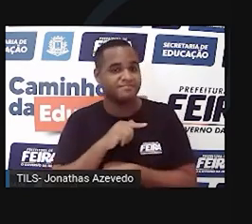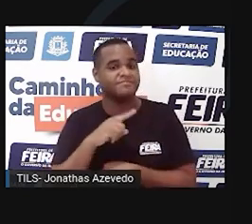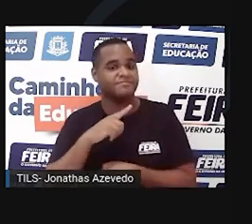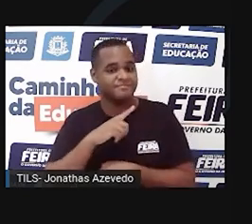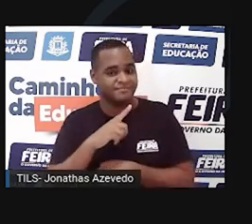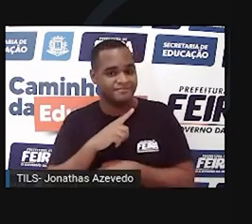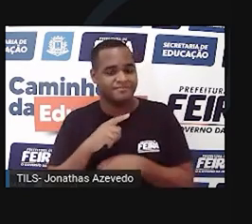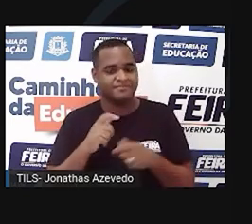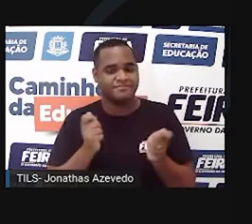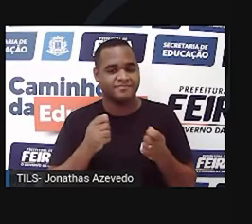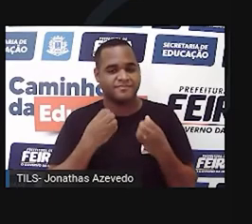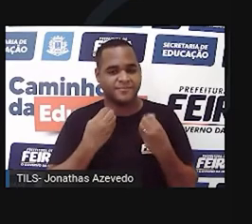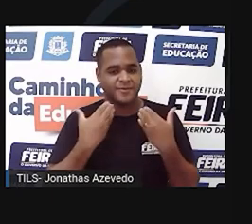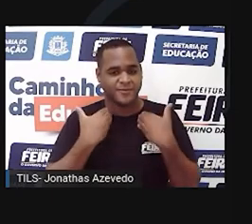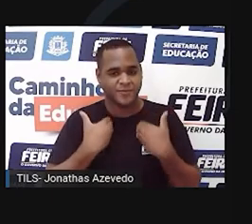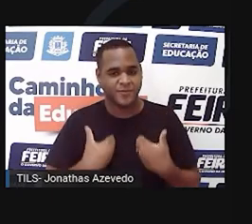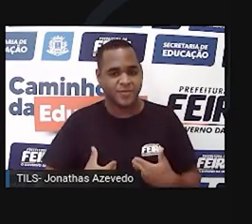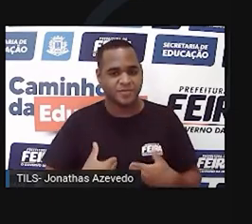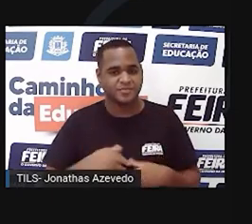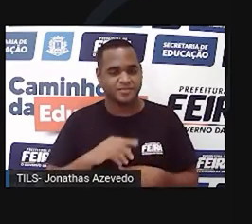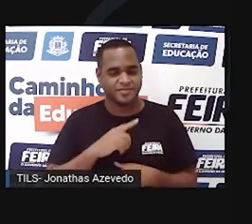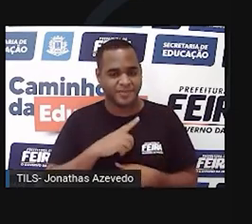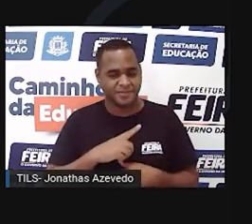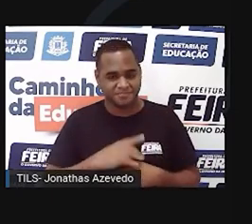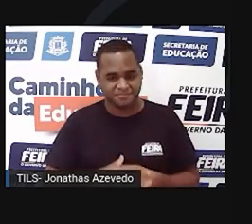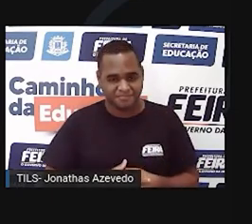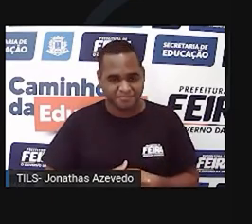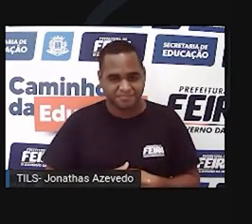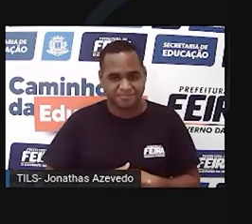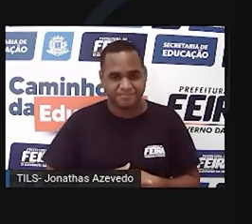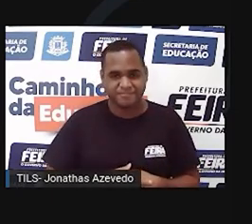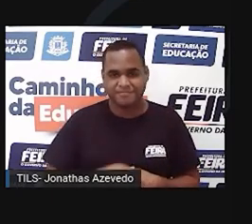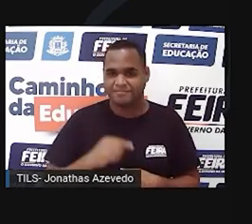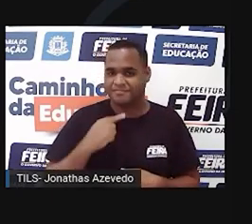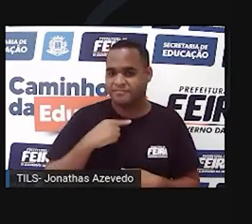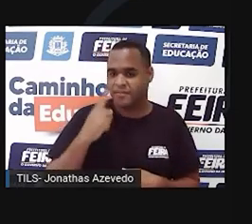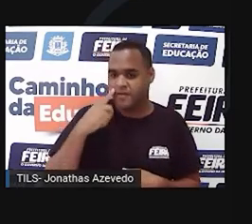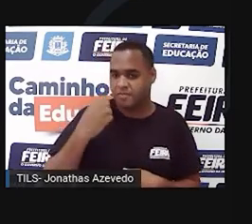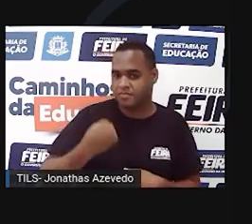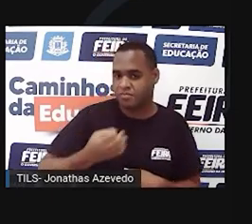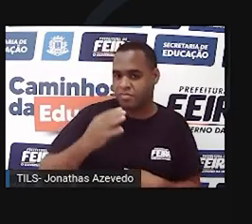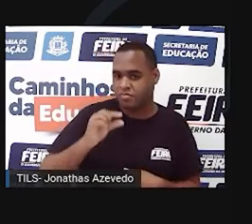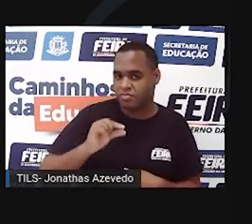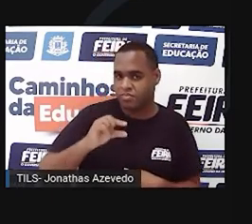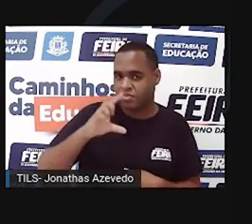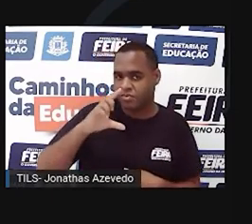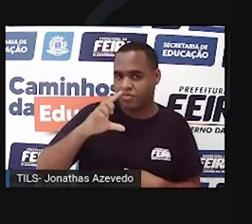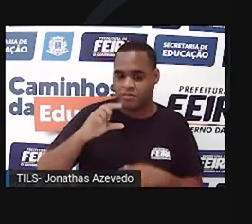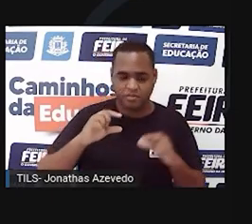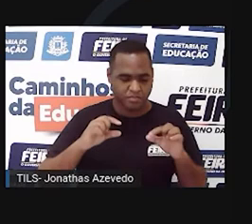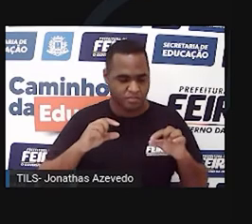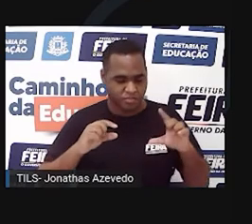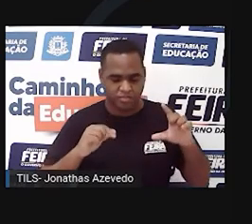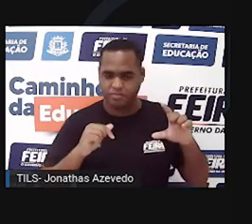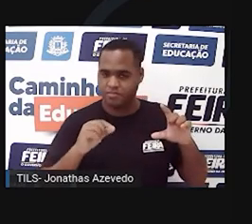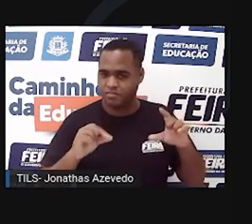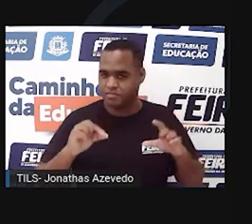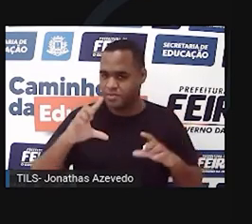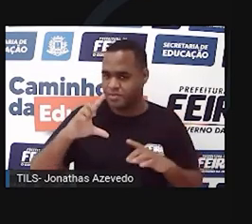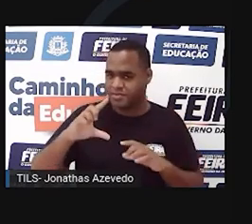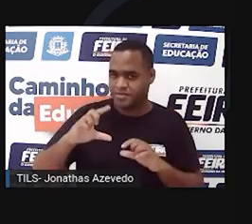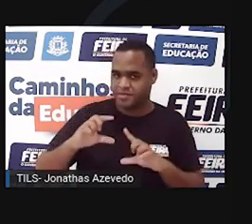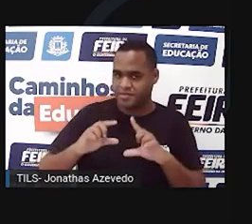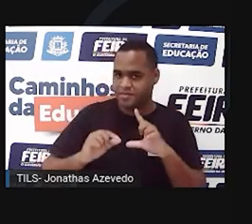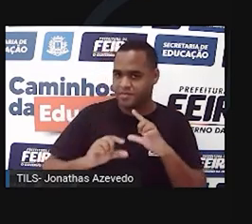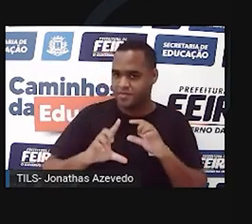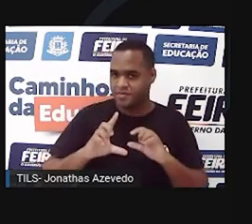pouco. E, quando nós estamos medindo o grau de agitação dessas partículas, nós estamos medindo